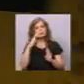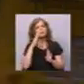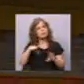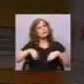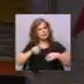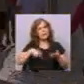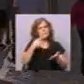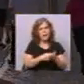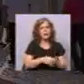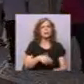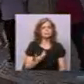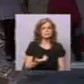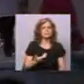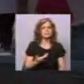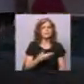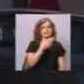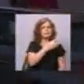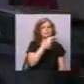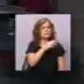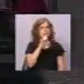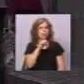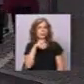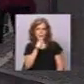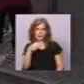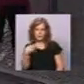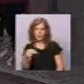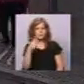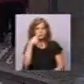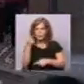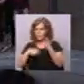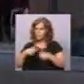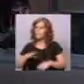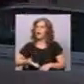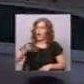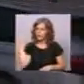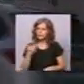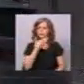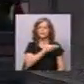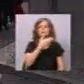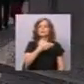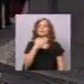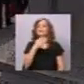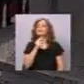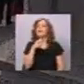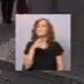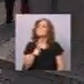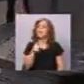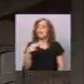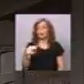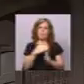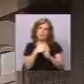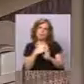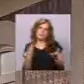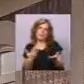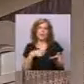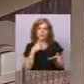mil euros, mas os vendedores querem mais. O preço médio de venda é de 173 mil euros, uma diferença de cerca de 35